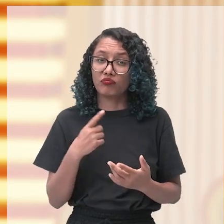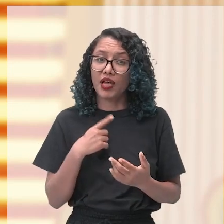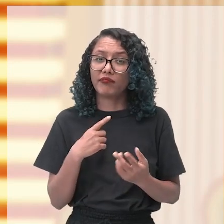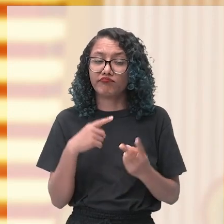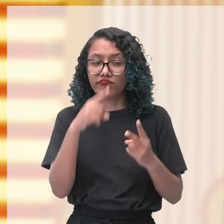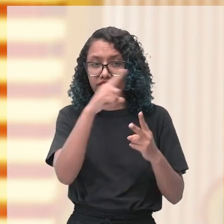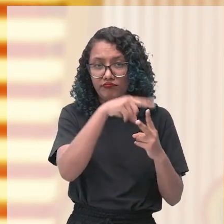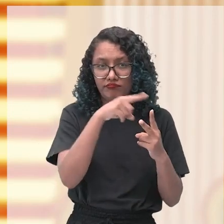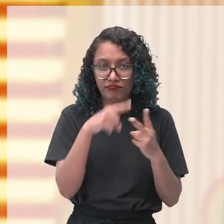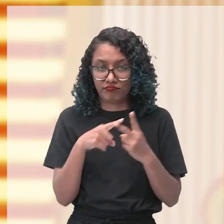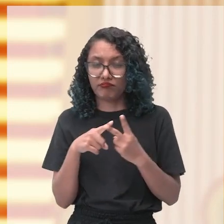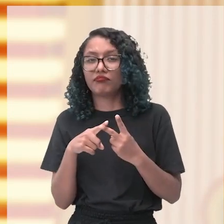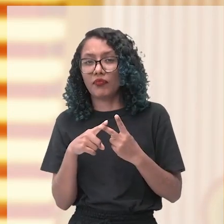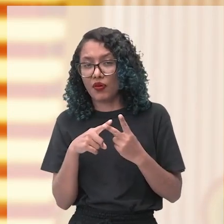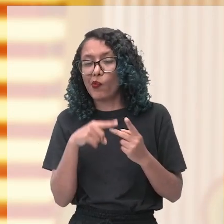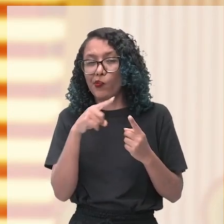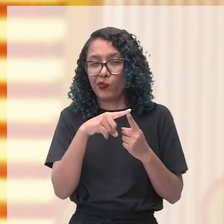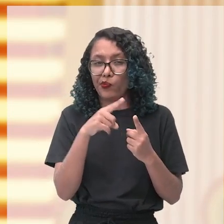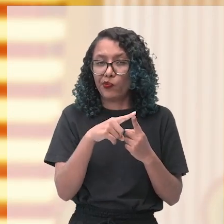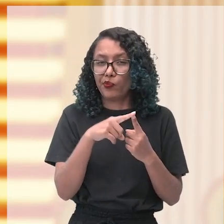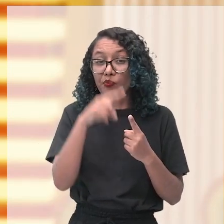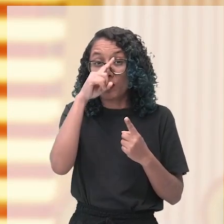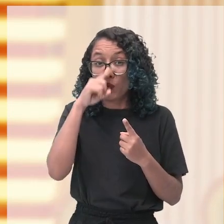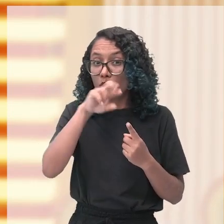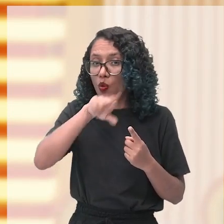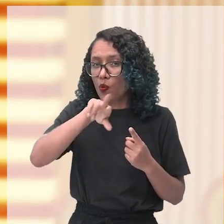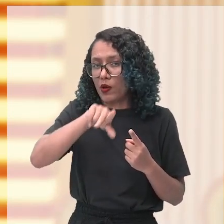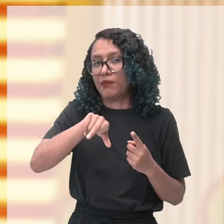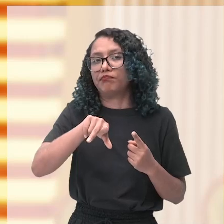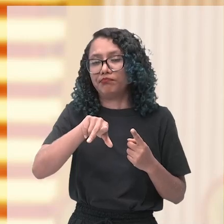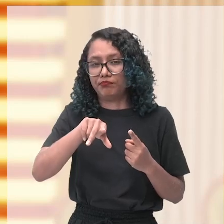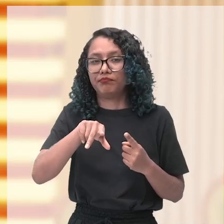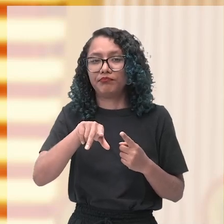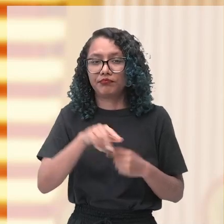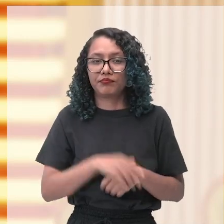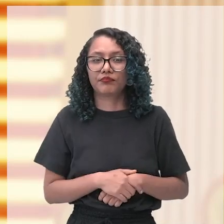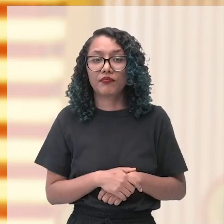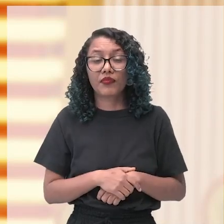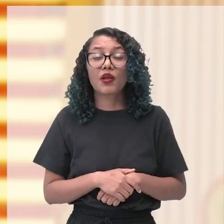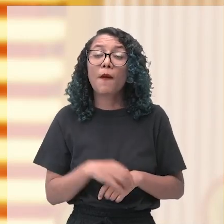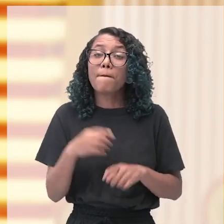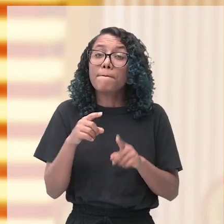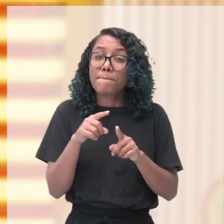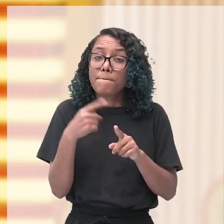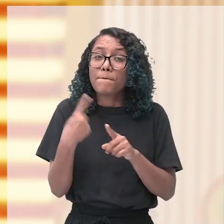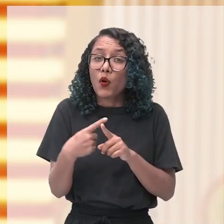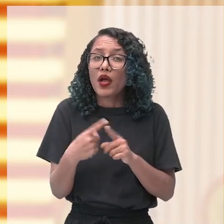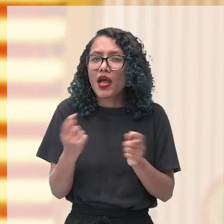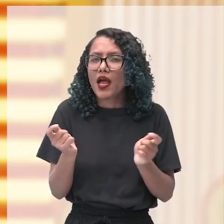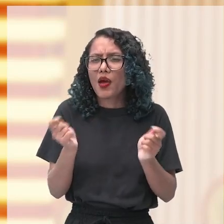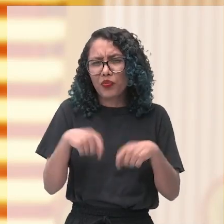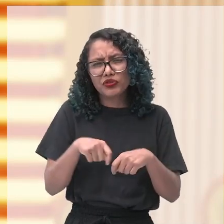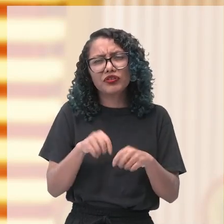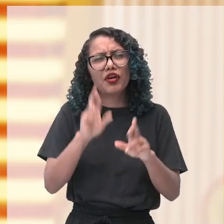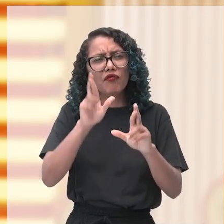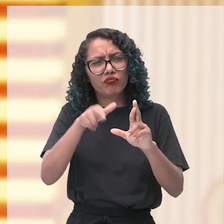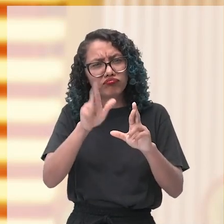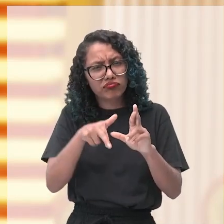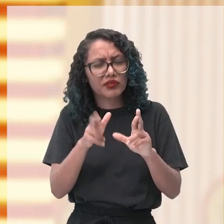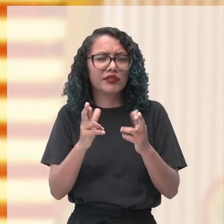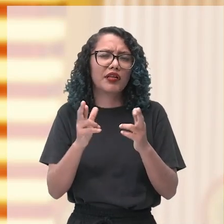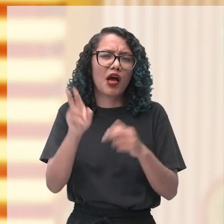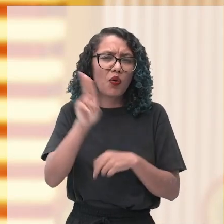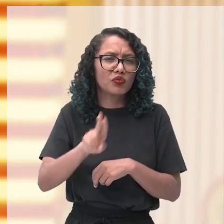os não perigosos, pois eles possuem essa capacidade da reciclagem,